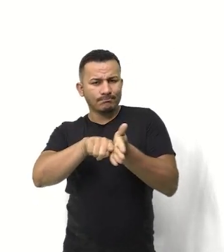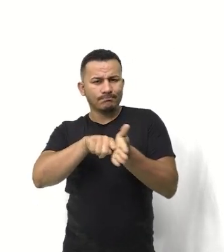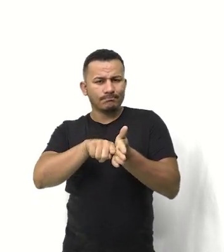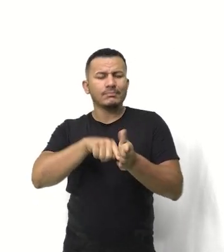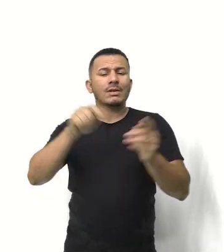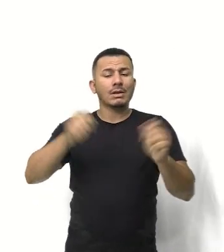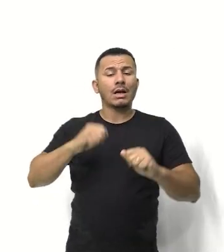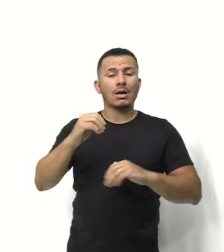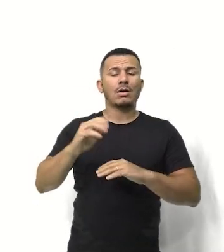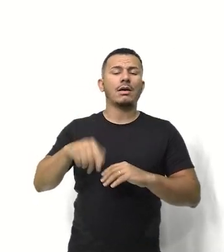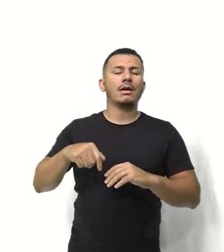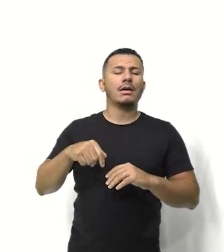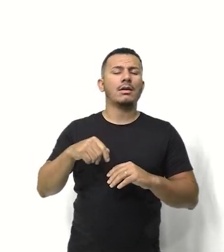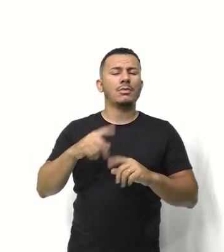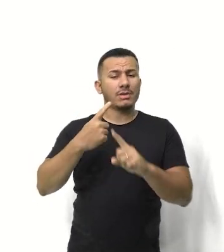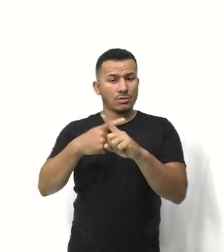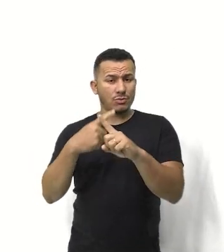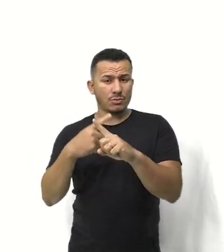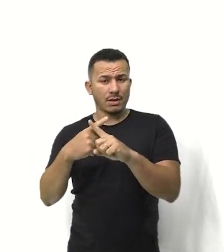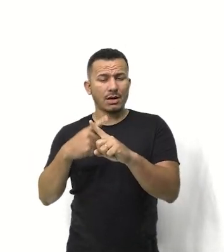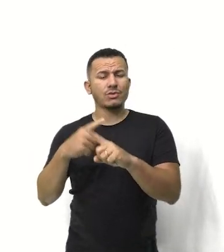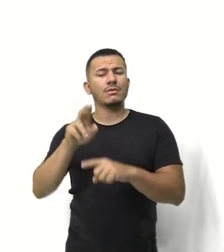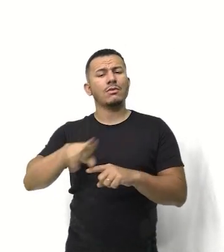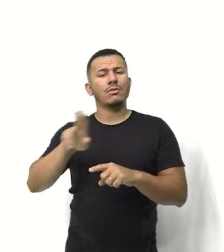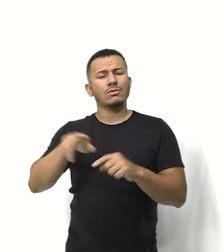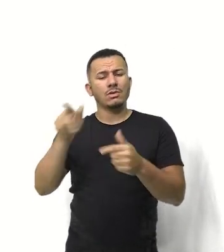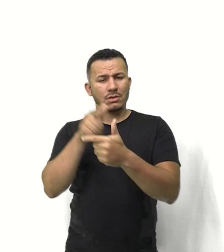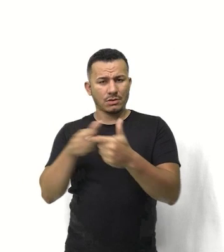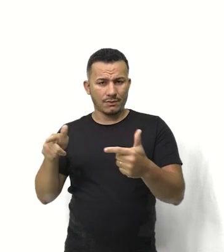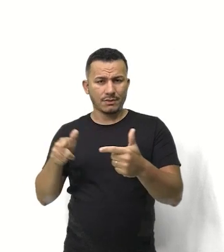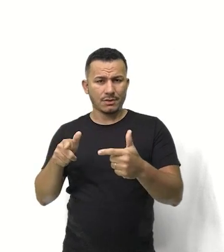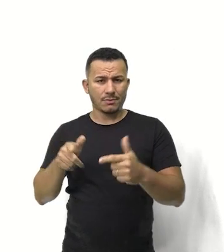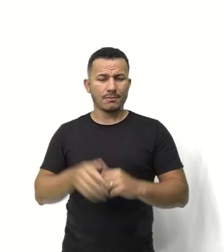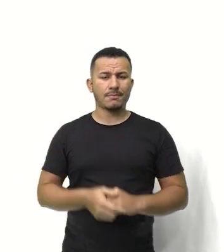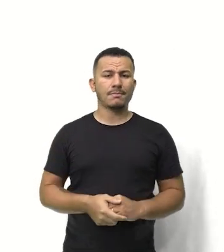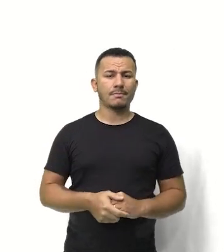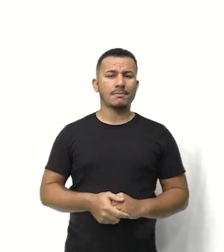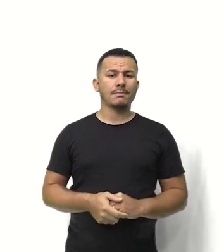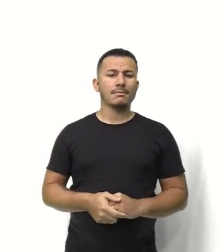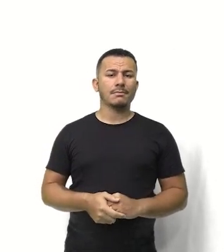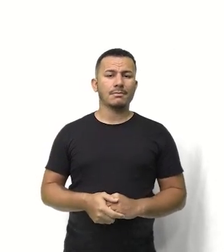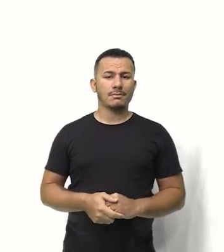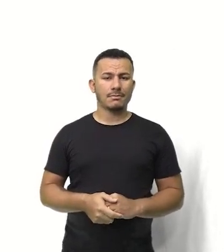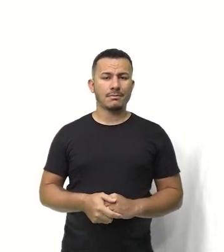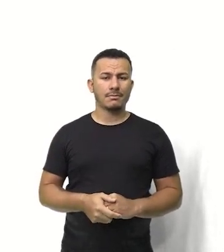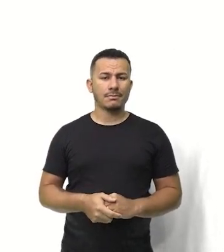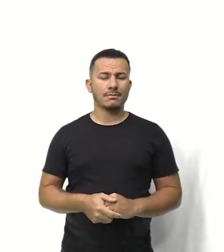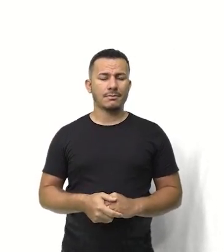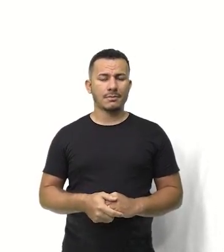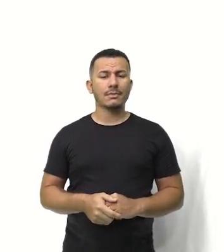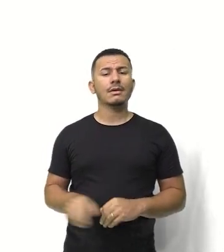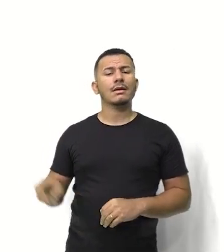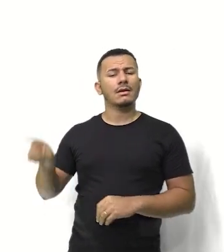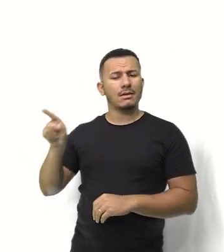pensamento do processo multiplicativo através da divisão. Beleza? Me segue. Então vamos ver aí